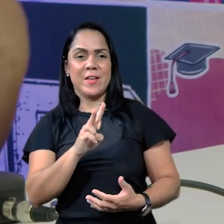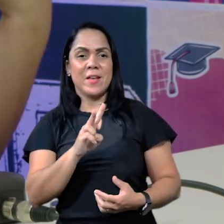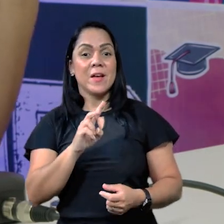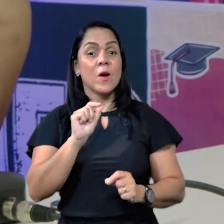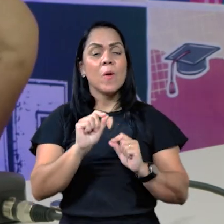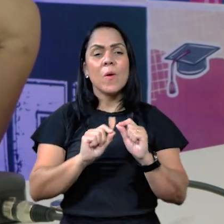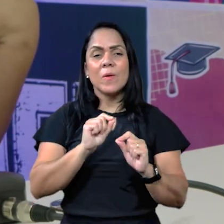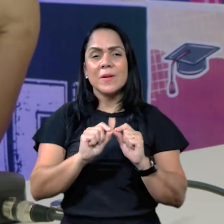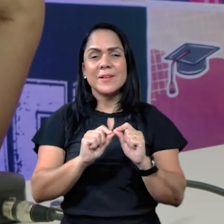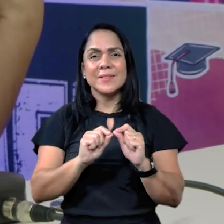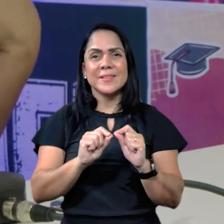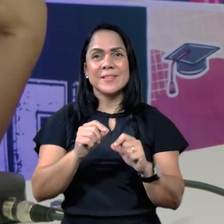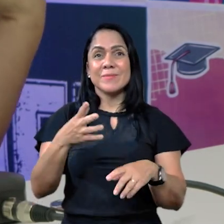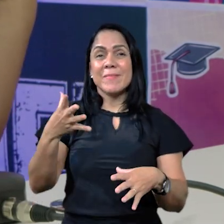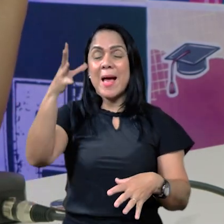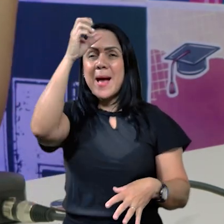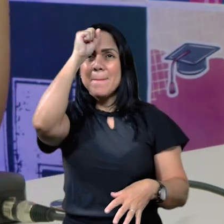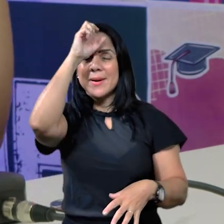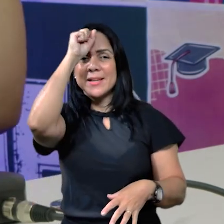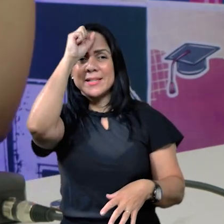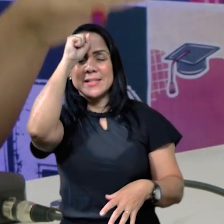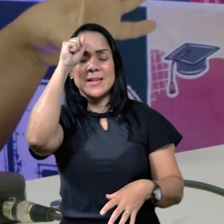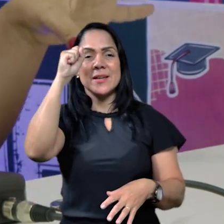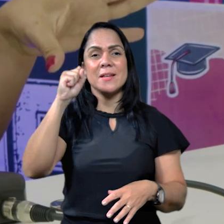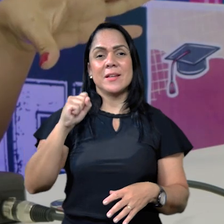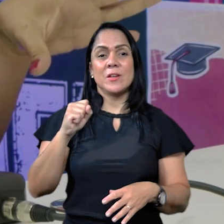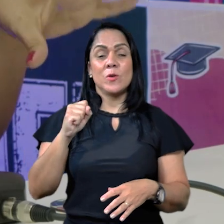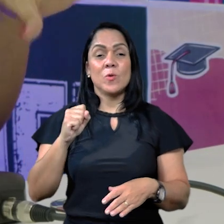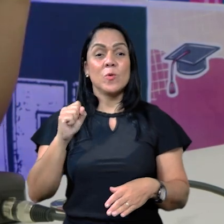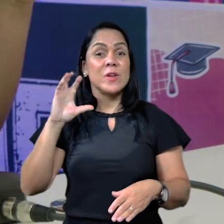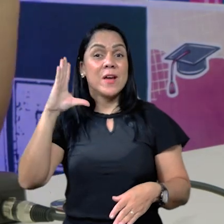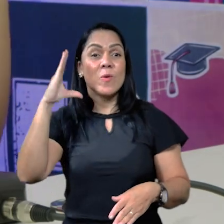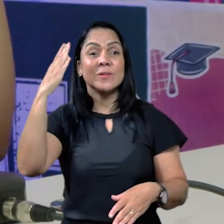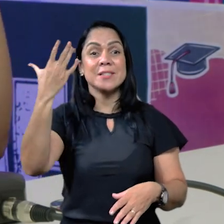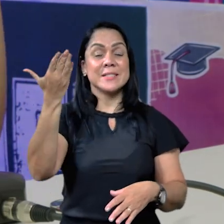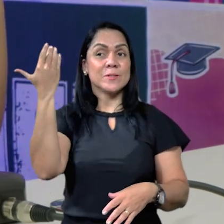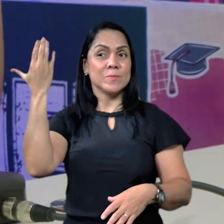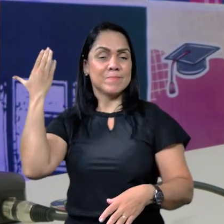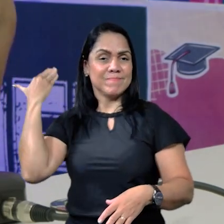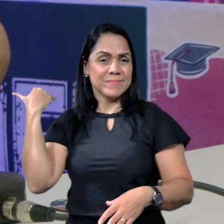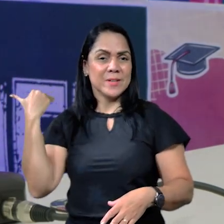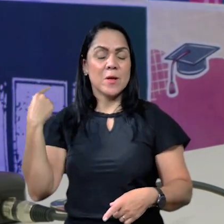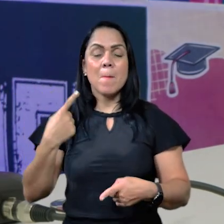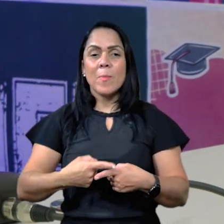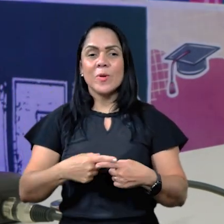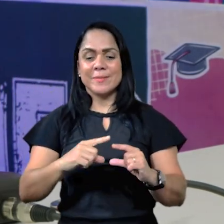de aprender sobre Uhum. o que aconteceu no passado porque não tem uma legenda em